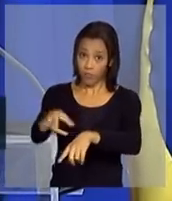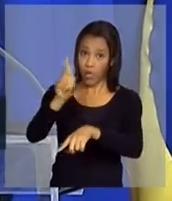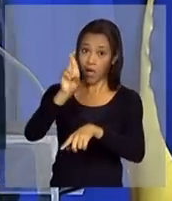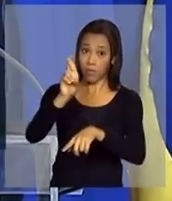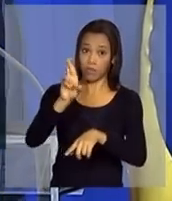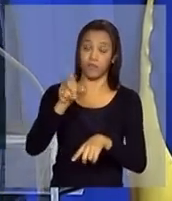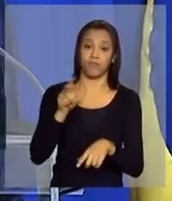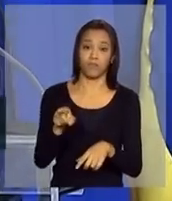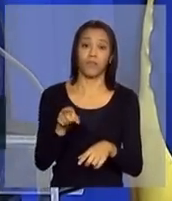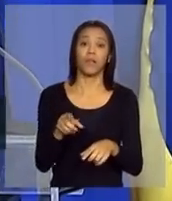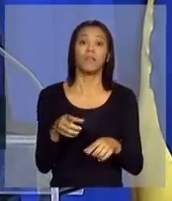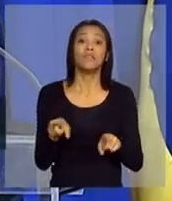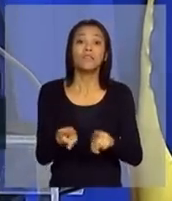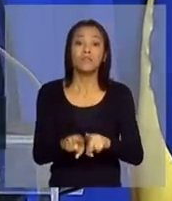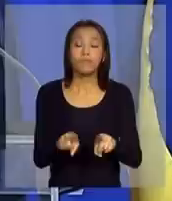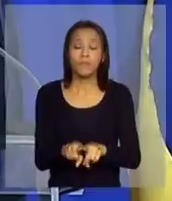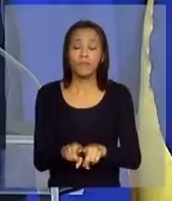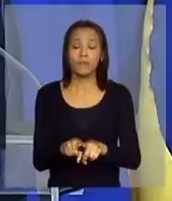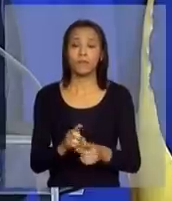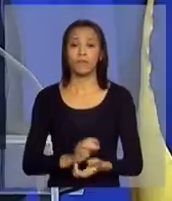Brahimi, e também